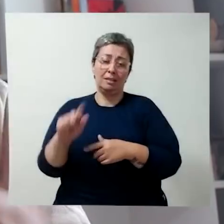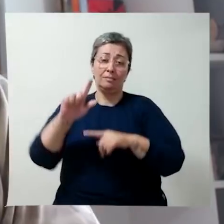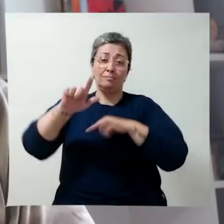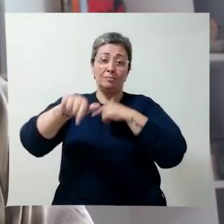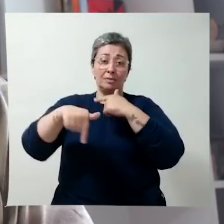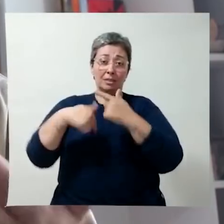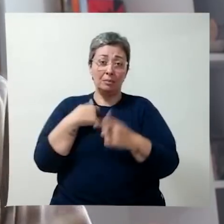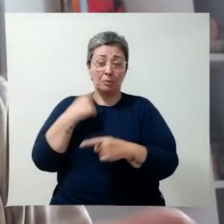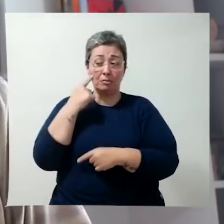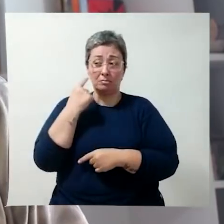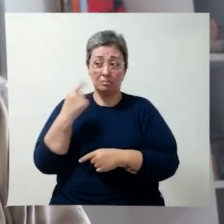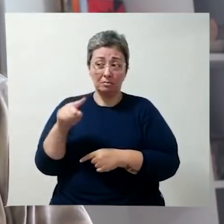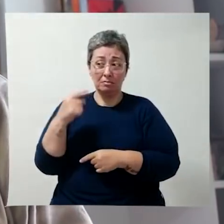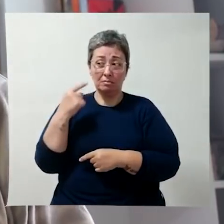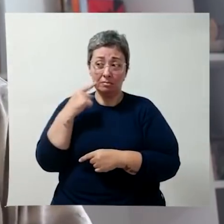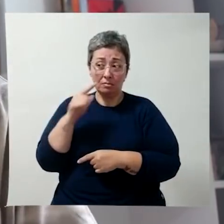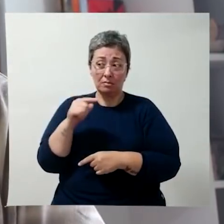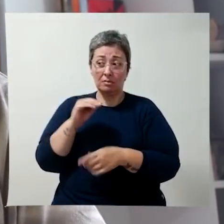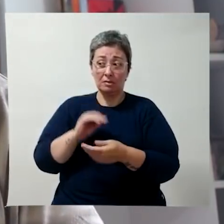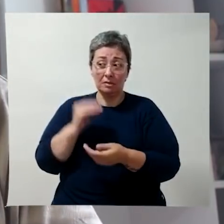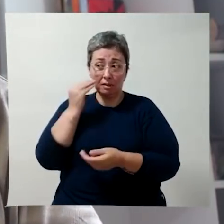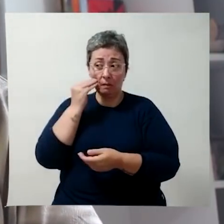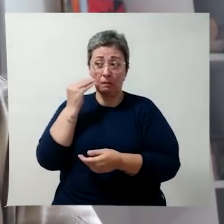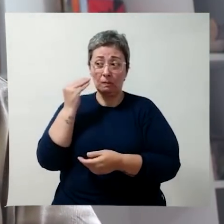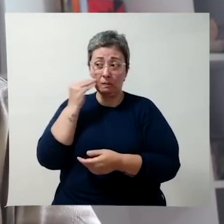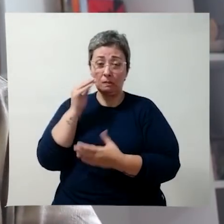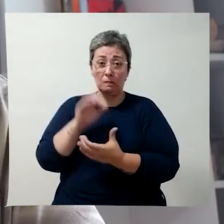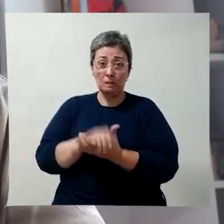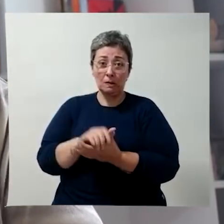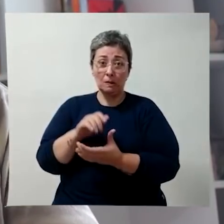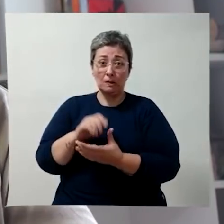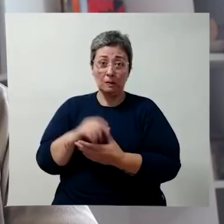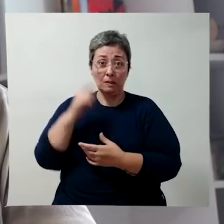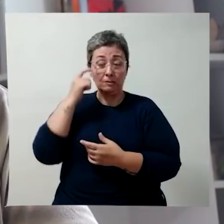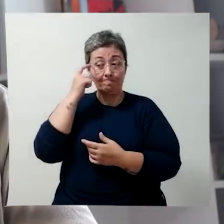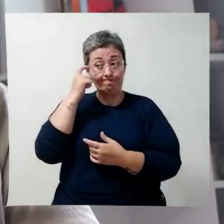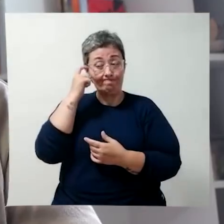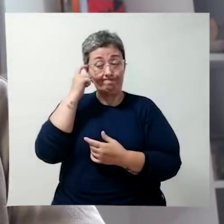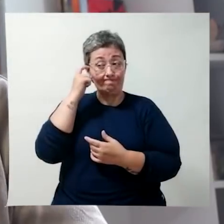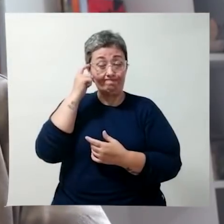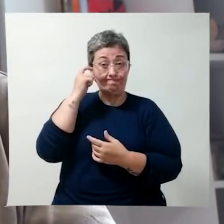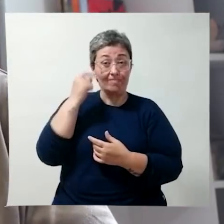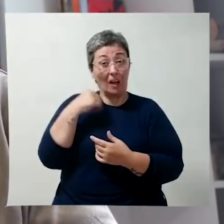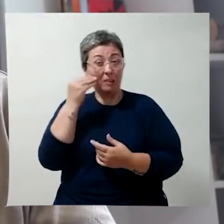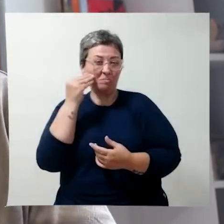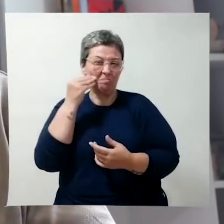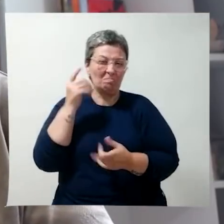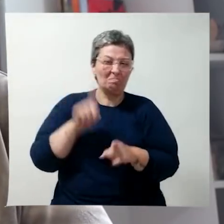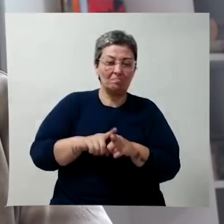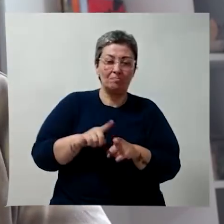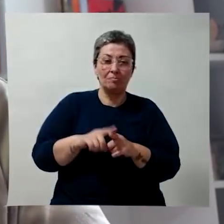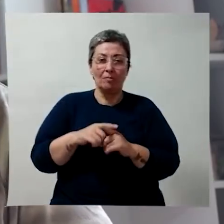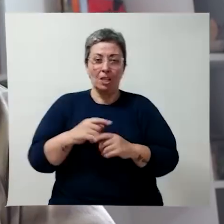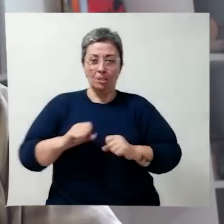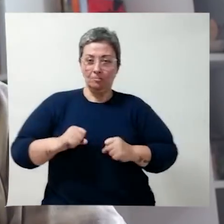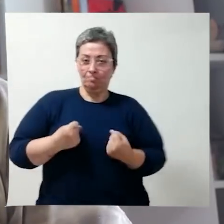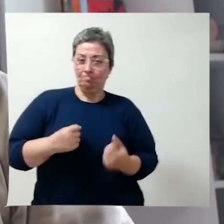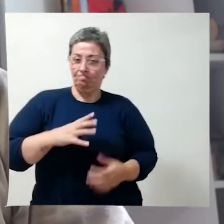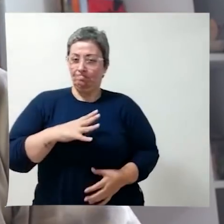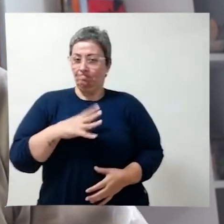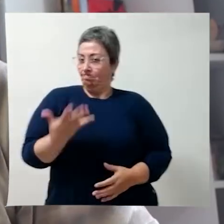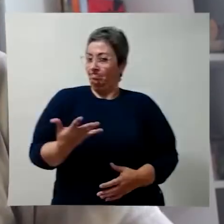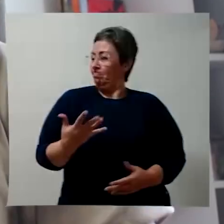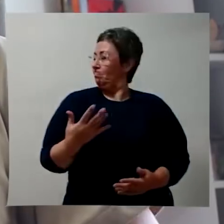E depois de ver tantos e tantos rapazes tentando se casar com a moça, ele decidiu que ele ia tentar. Se encheu